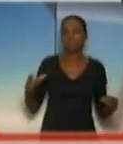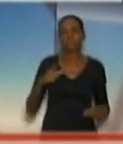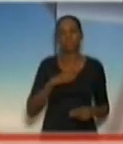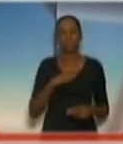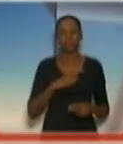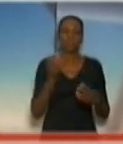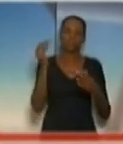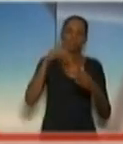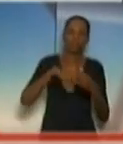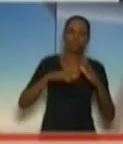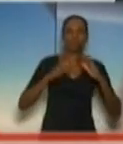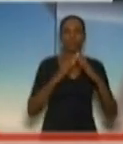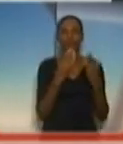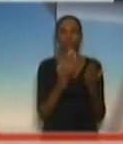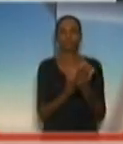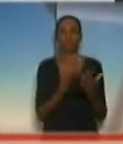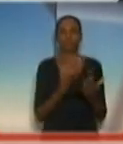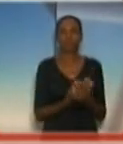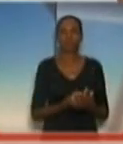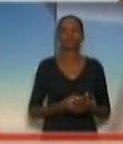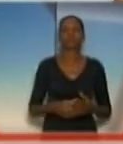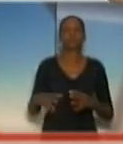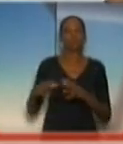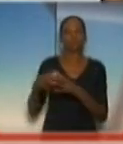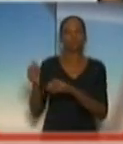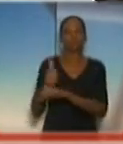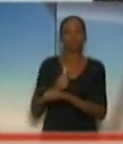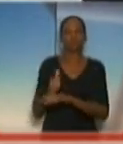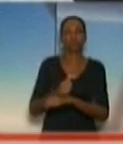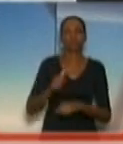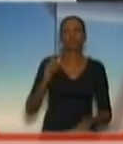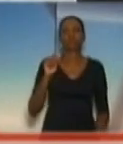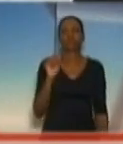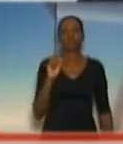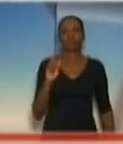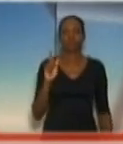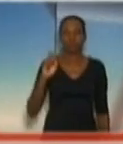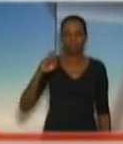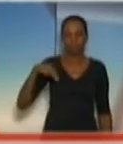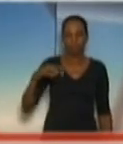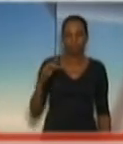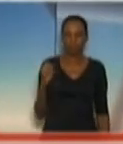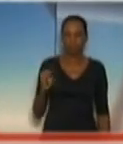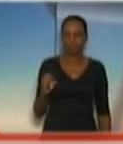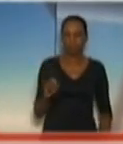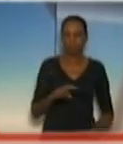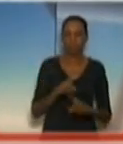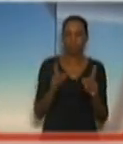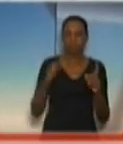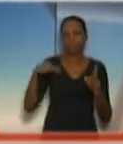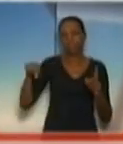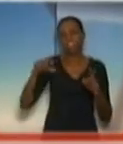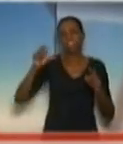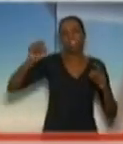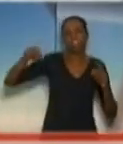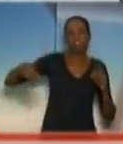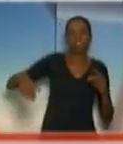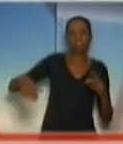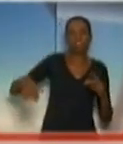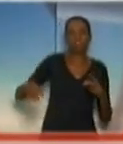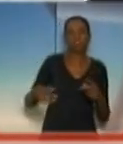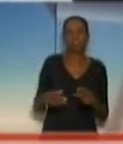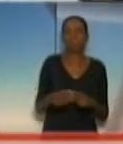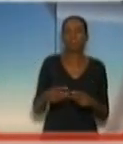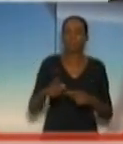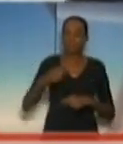dentro da escola. No entanto, a profissão, a carreira está altamente desvalorizada, senhor presidente.